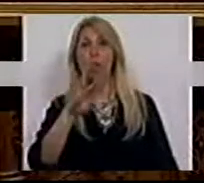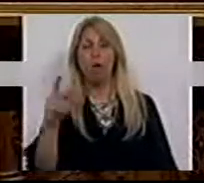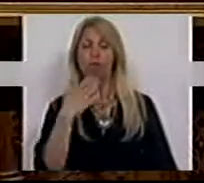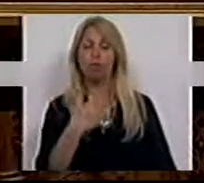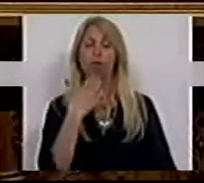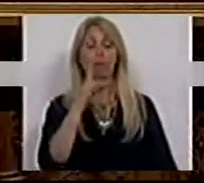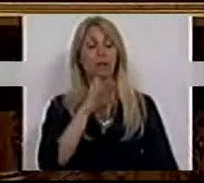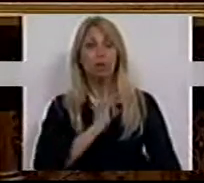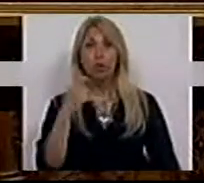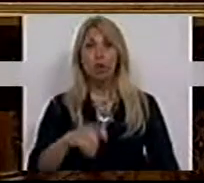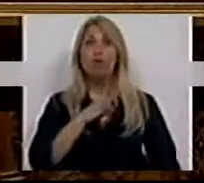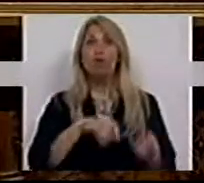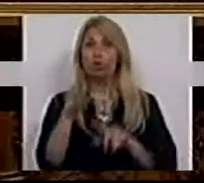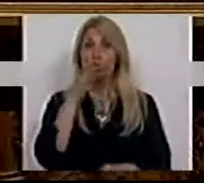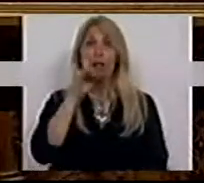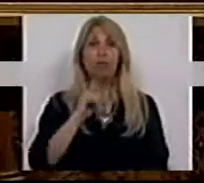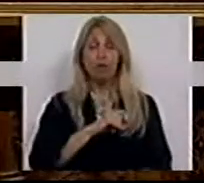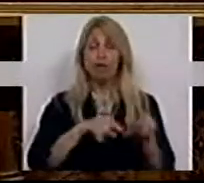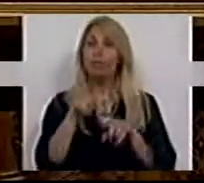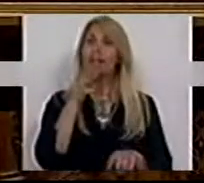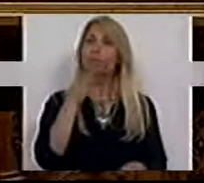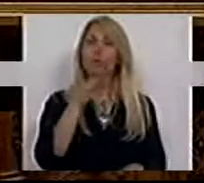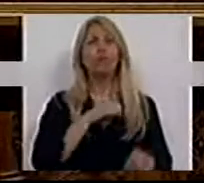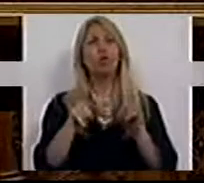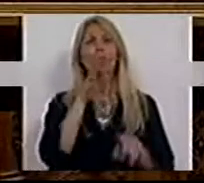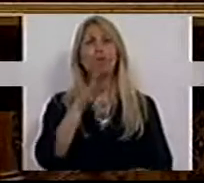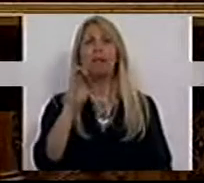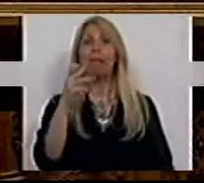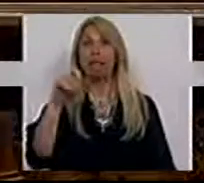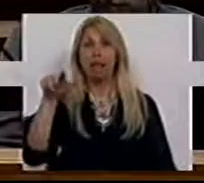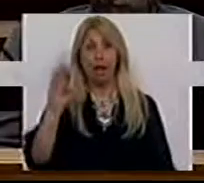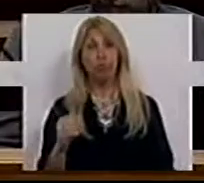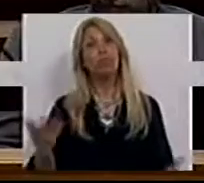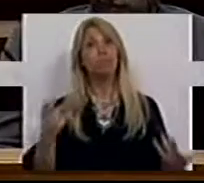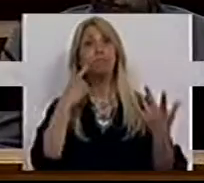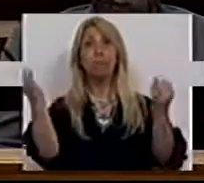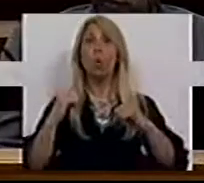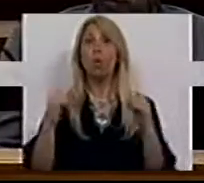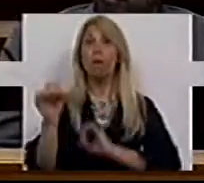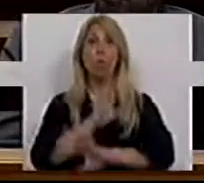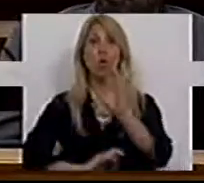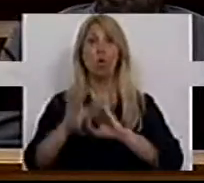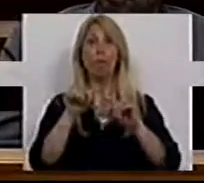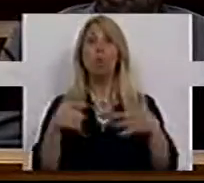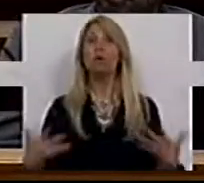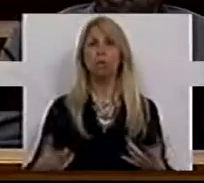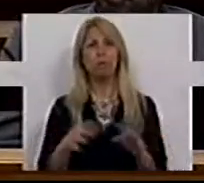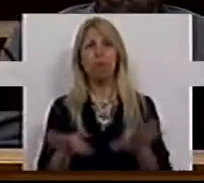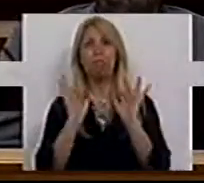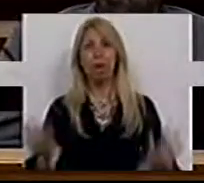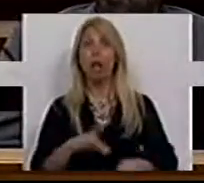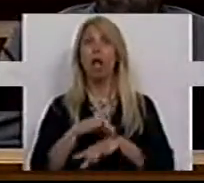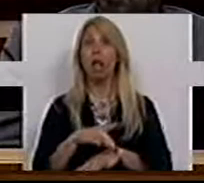obrigada, Sr. Presidente. Senhores deputados, senhoras deputadas, deputado Carlos Rim, estamos de acordo. A Europa que hoje temos é uma Europa radical no